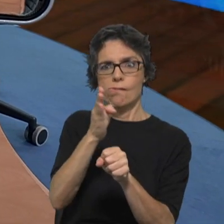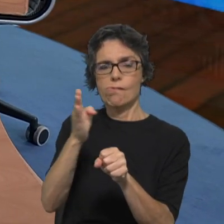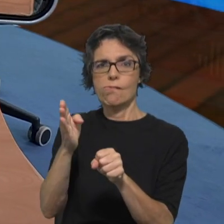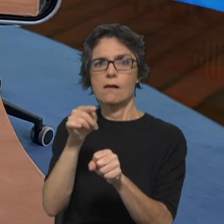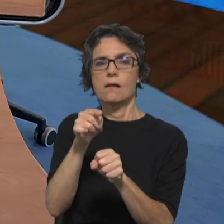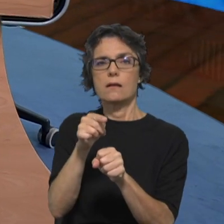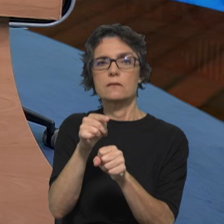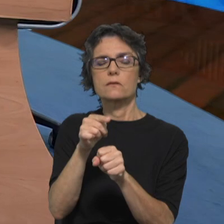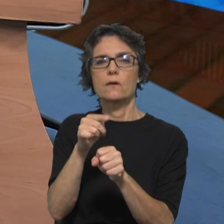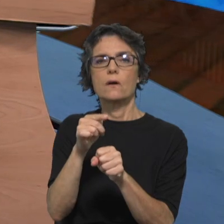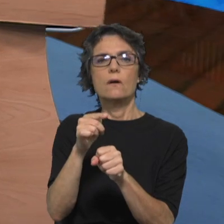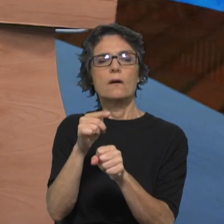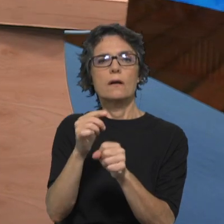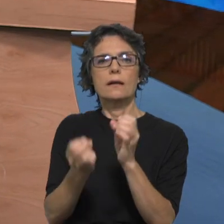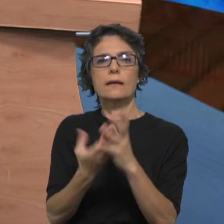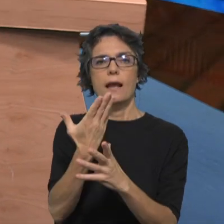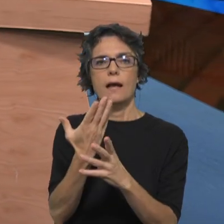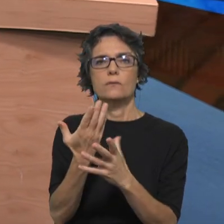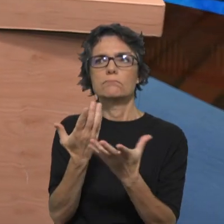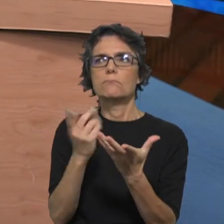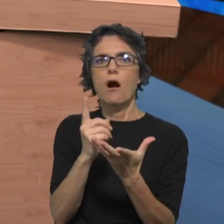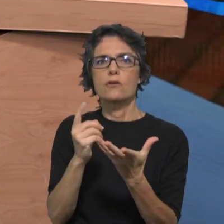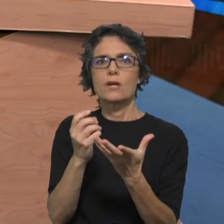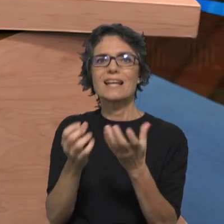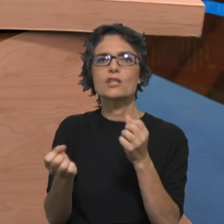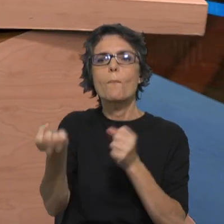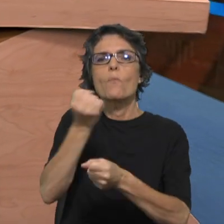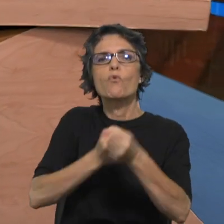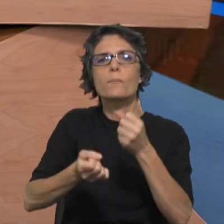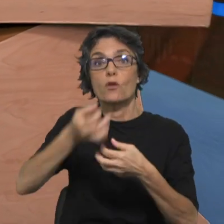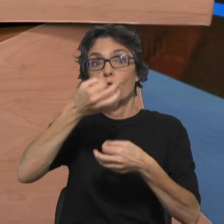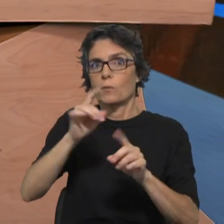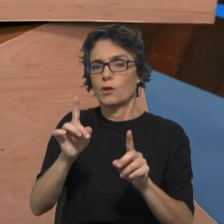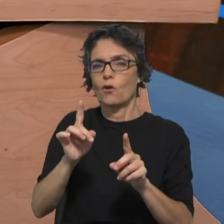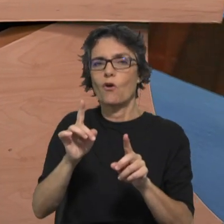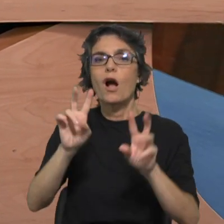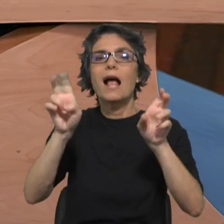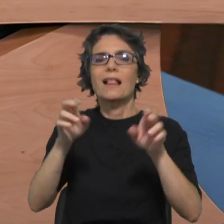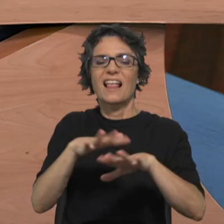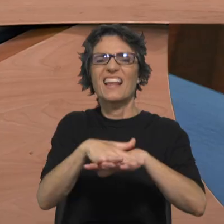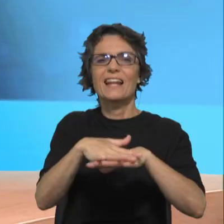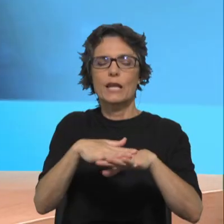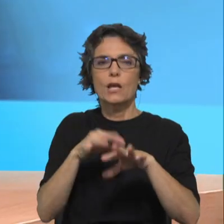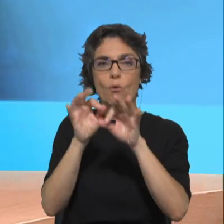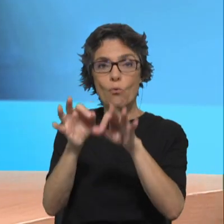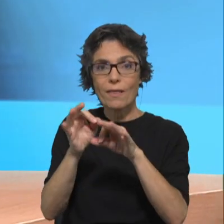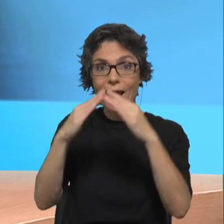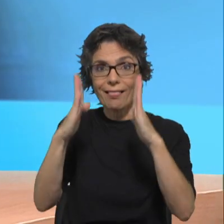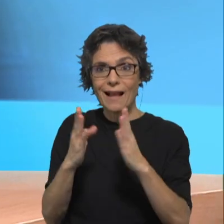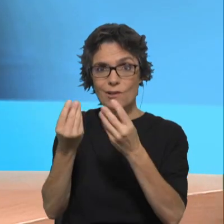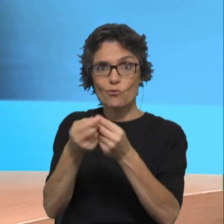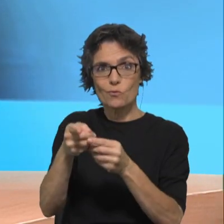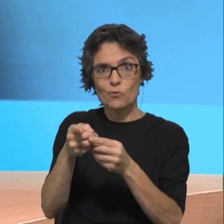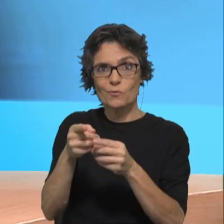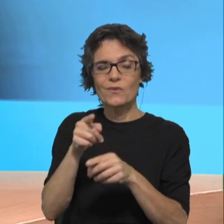constituir este movimento muito informal a que deram o nome Rede Cuidar da Casa Comum, a Igreja ao Serviço